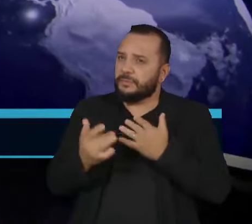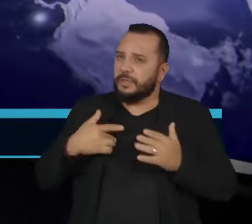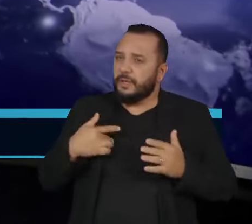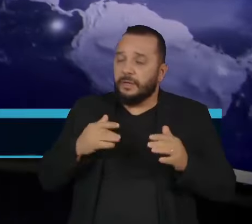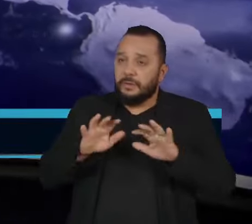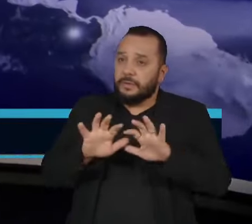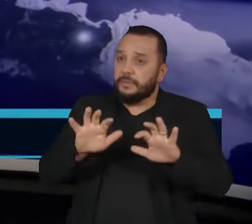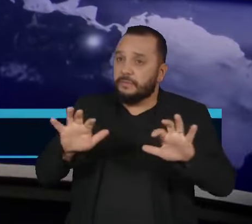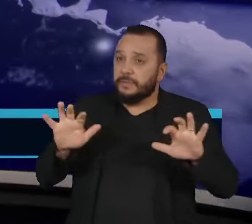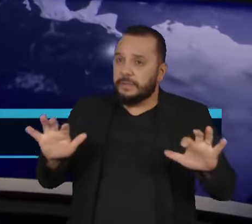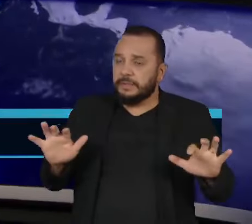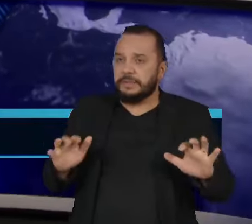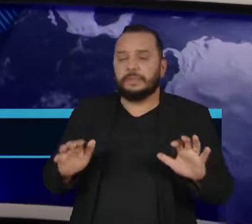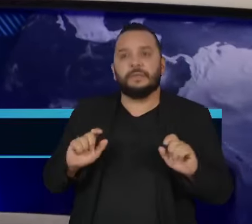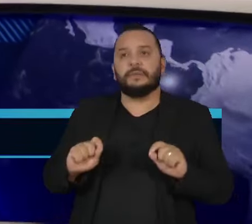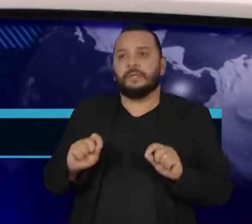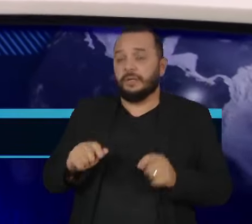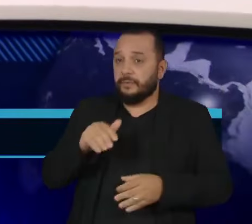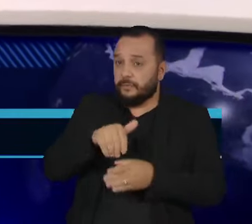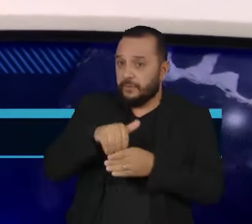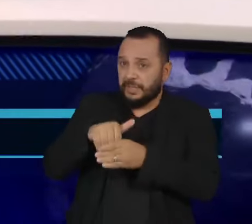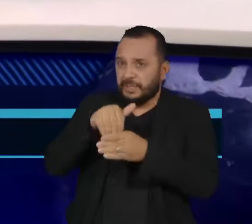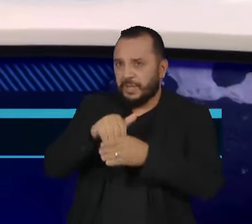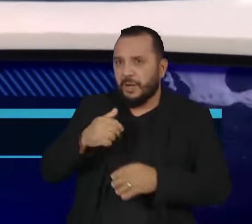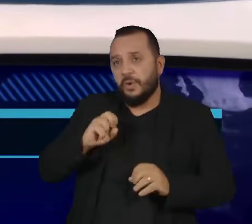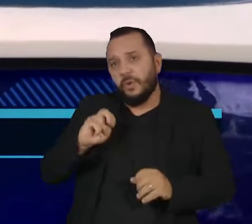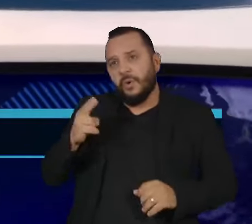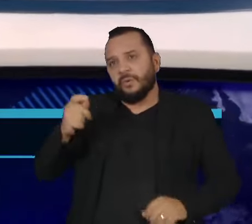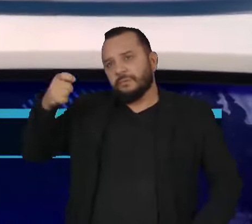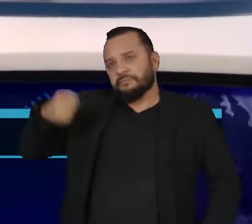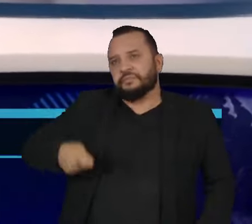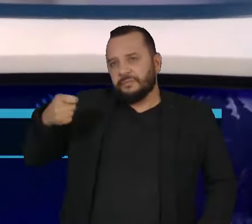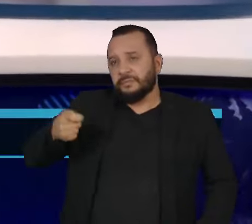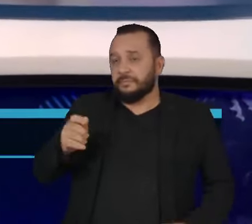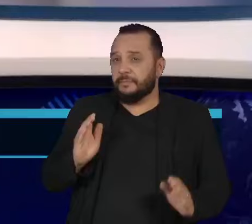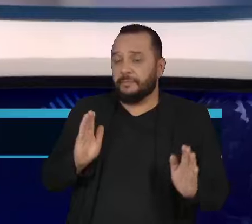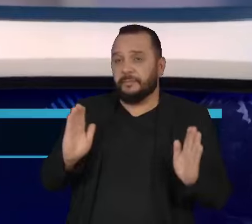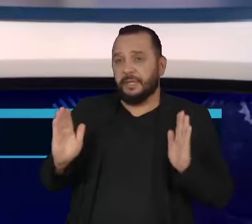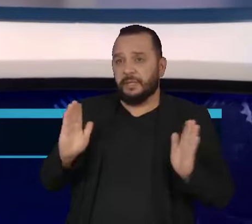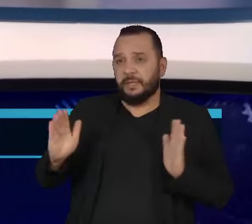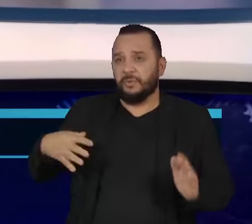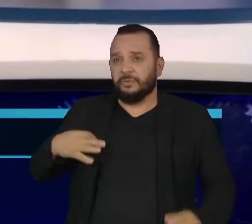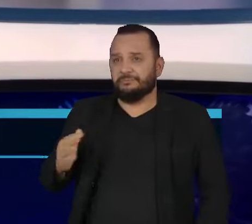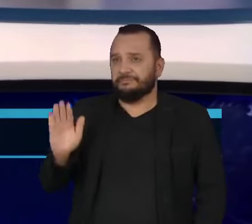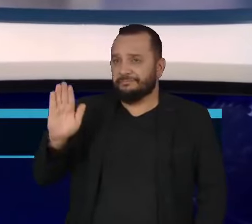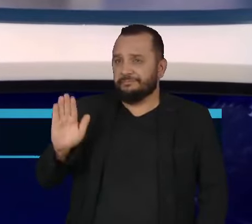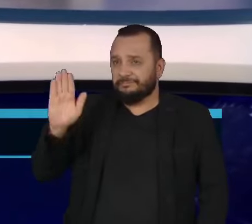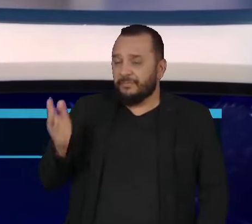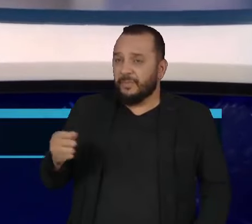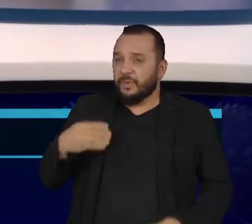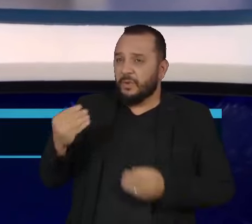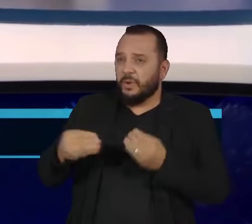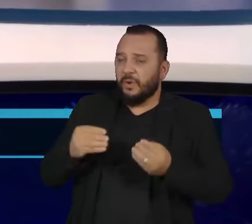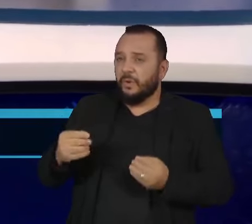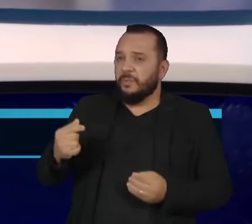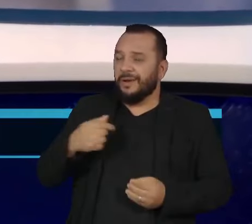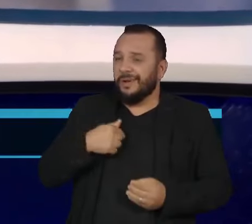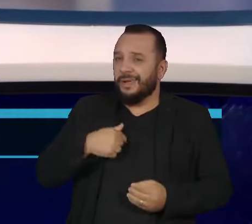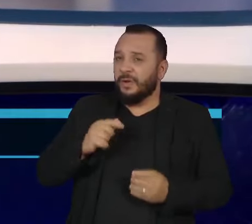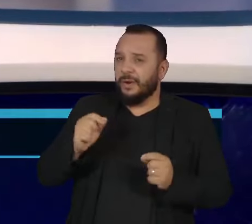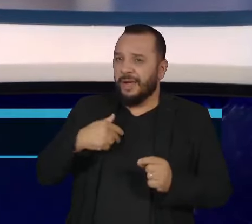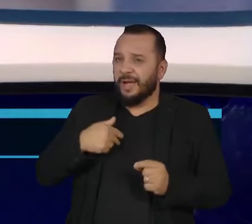nessa radicalização observada durante a campanha? Onde vamos parar com esse hábito de lacrar para